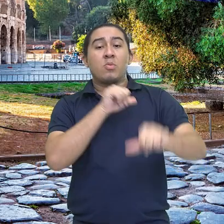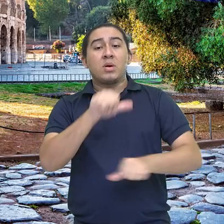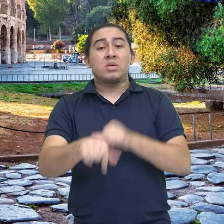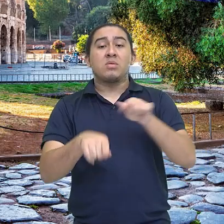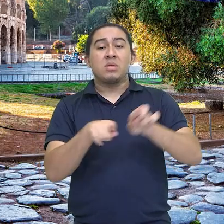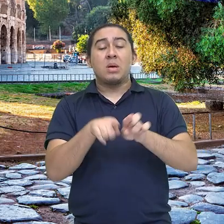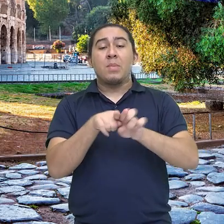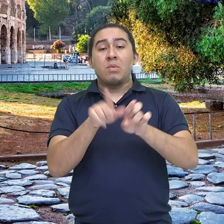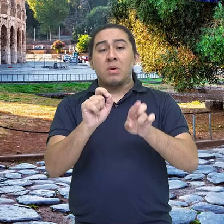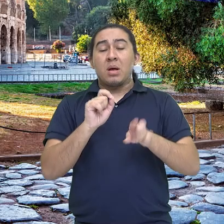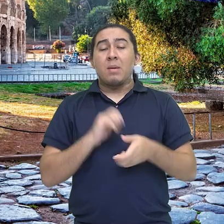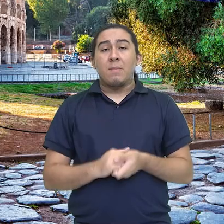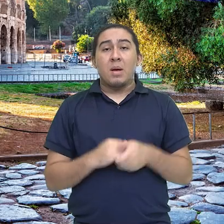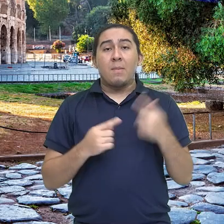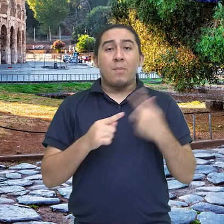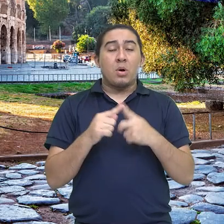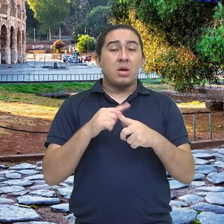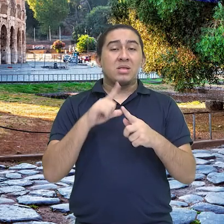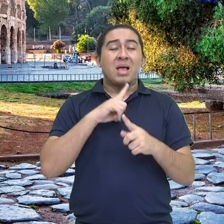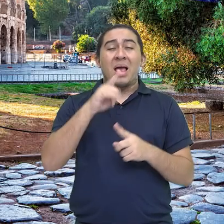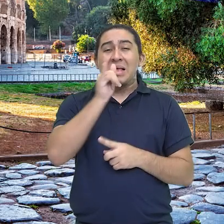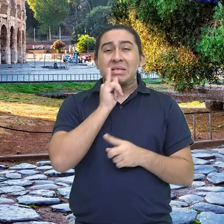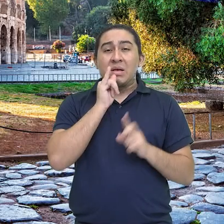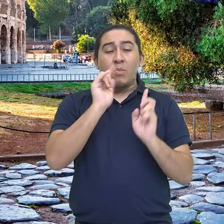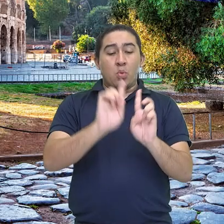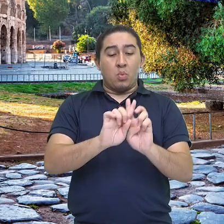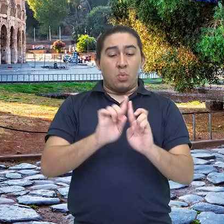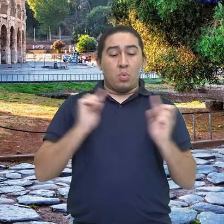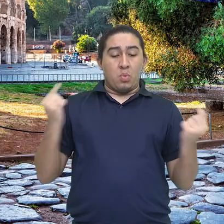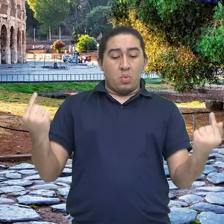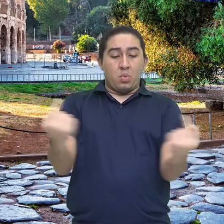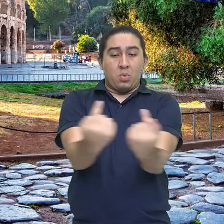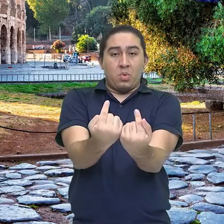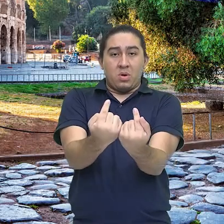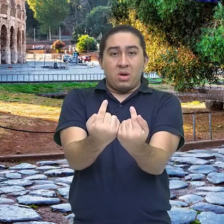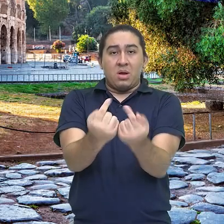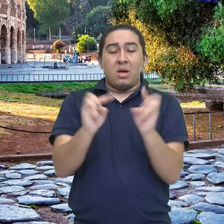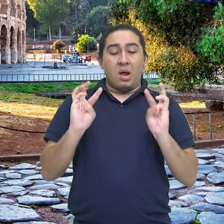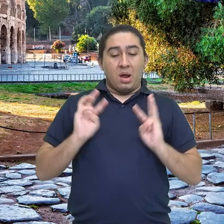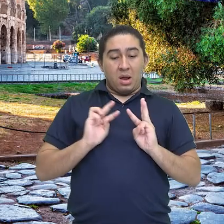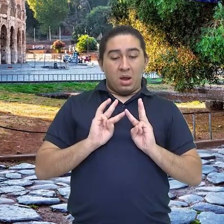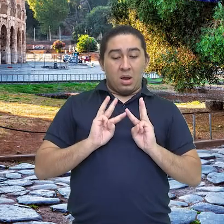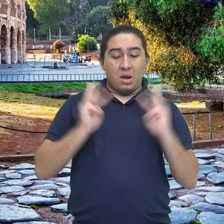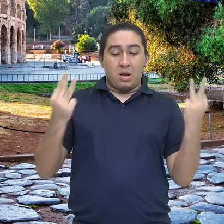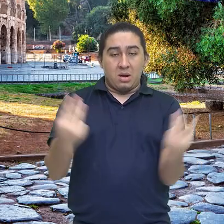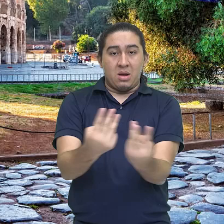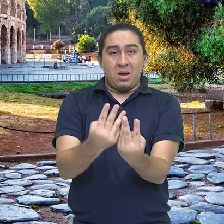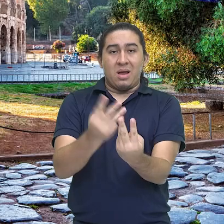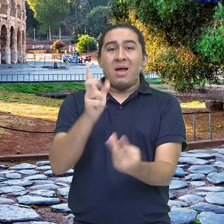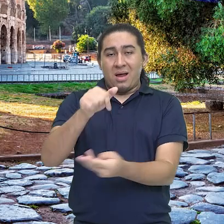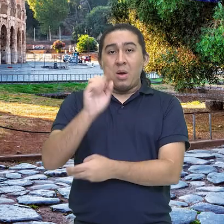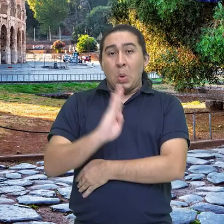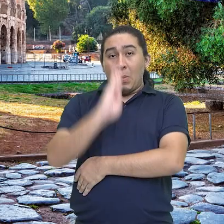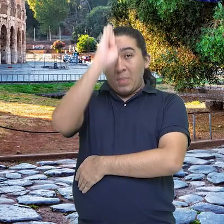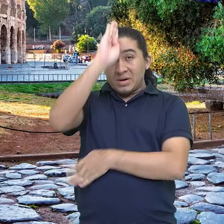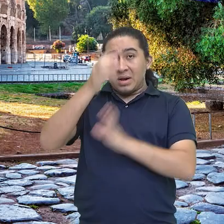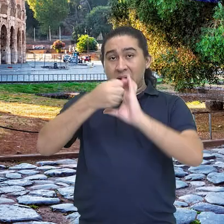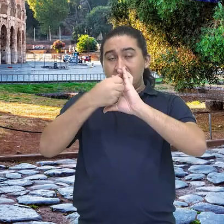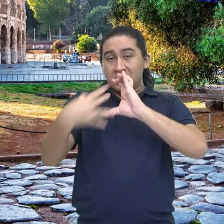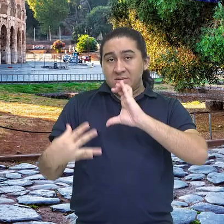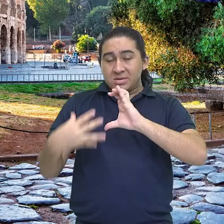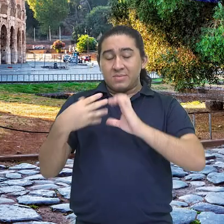dos arcos, né? Essa parte arredondada, que ela já é uma característica romana. E